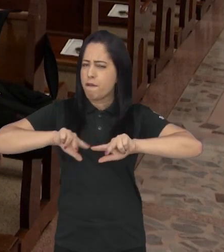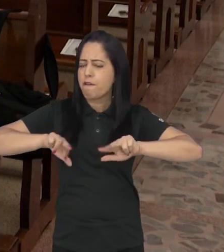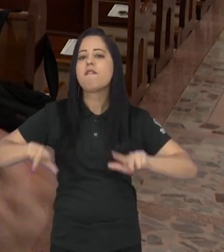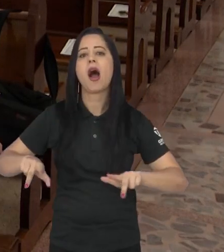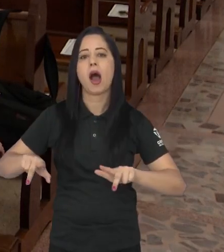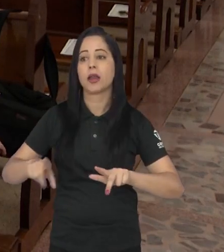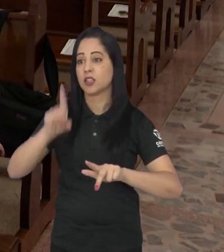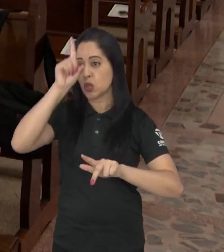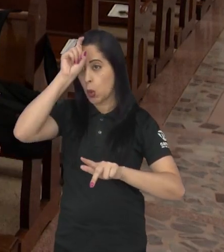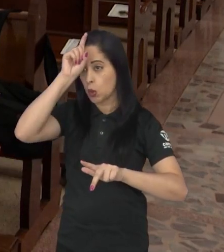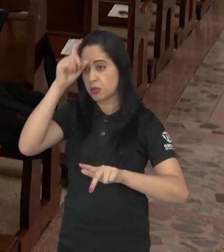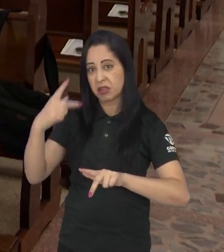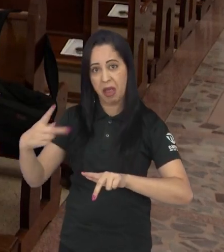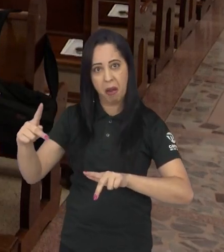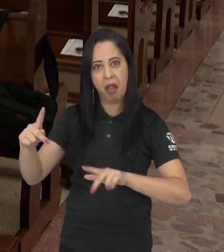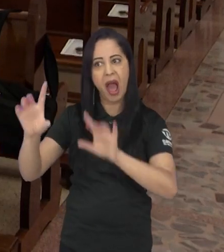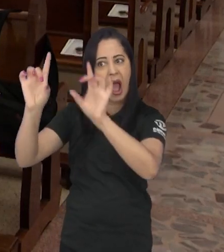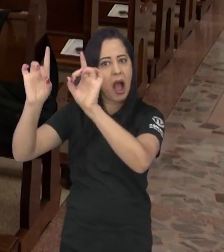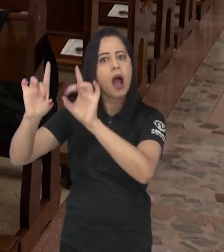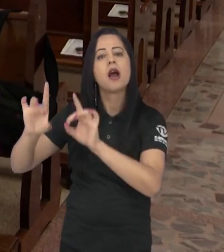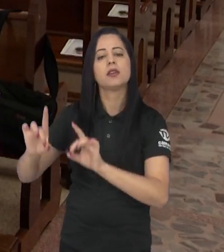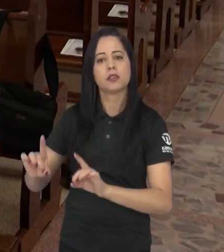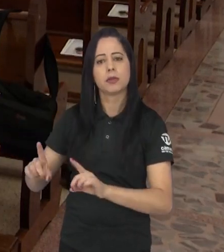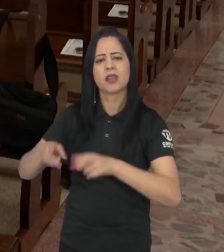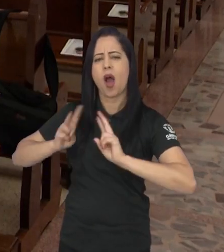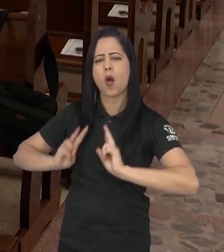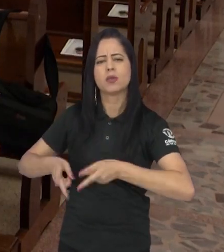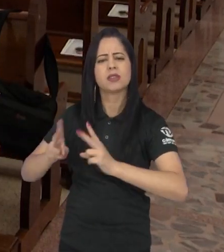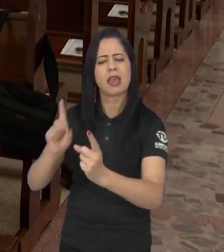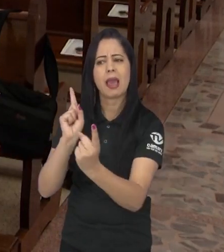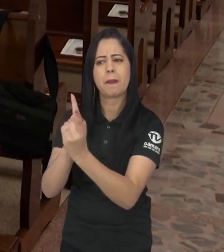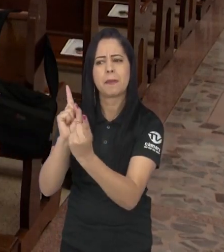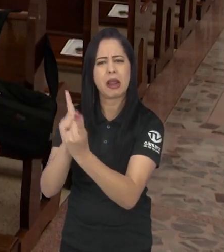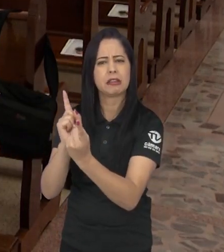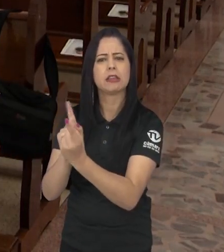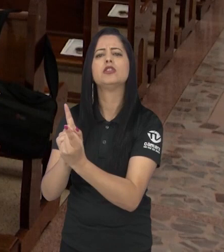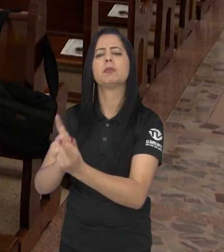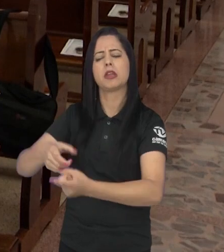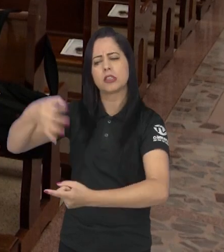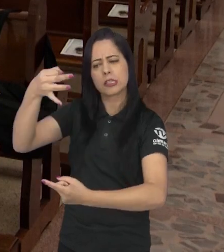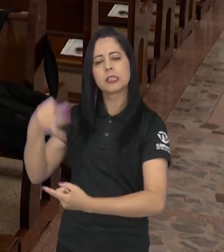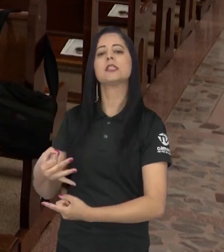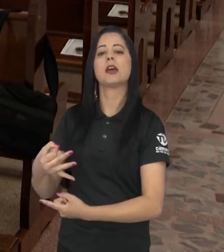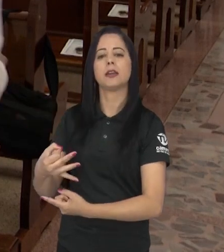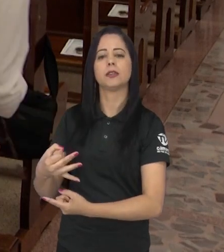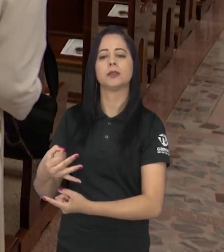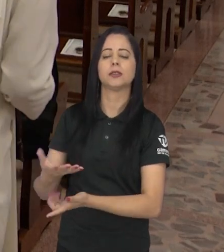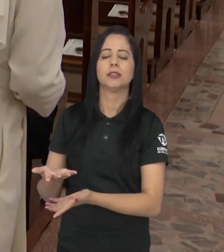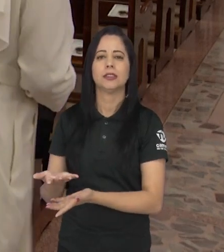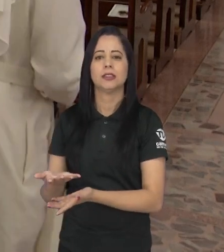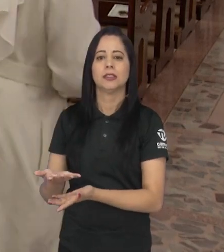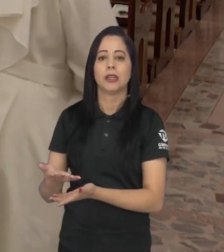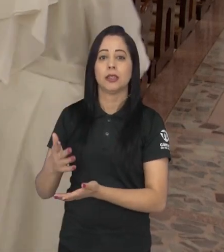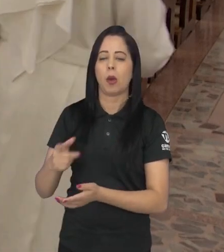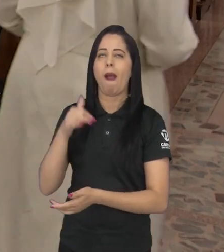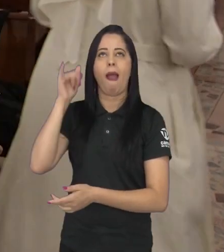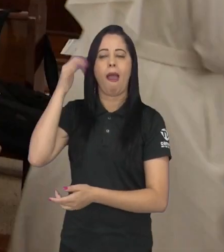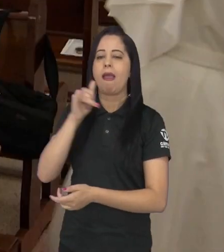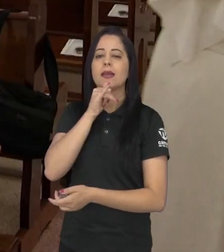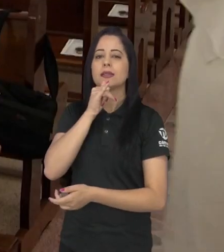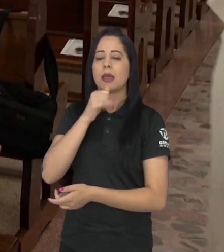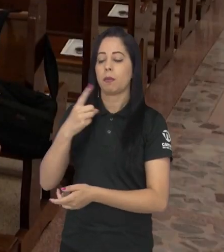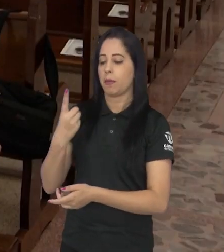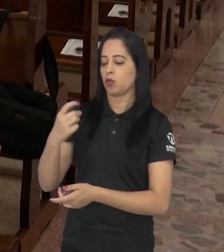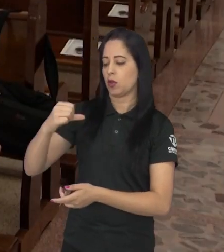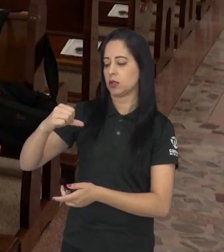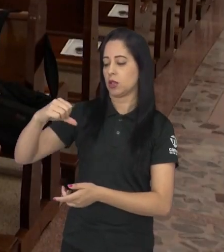por muitas situações, atendeu muitas pessoas. Digamos assim, se desde